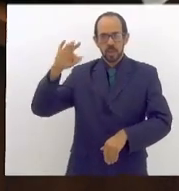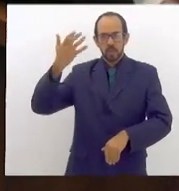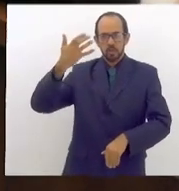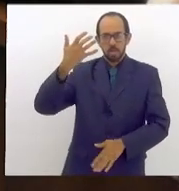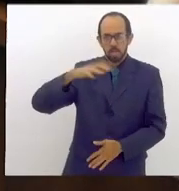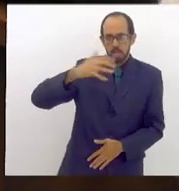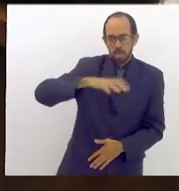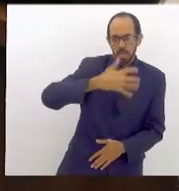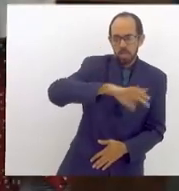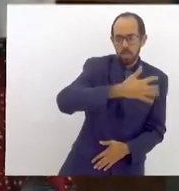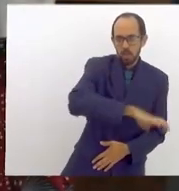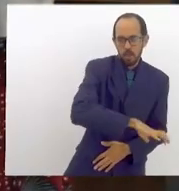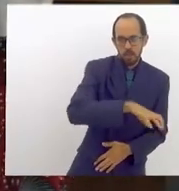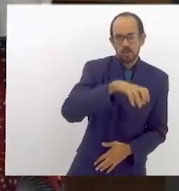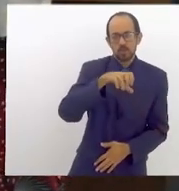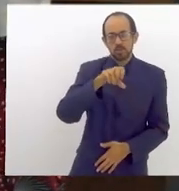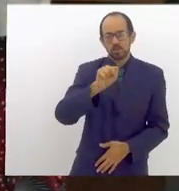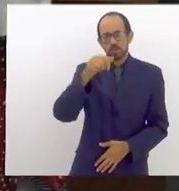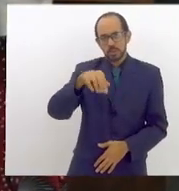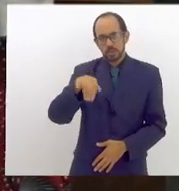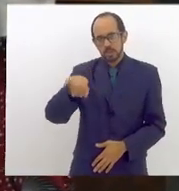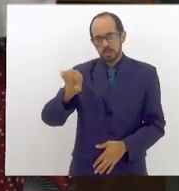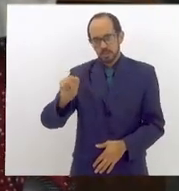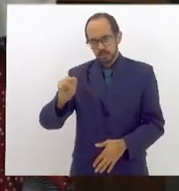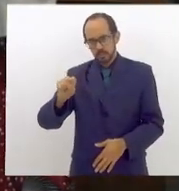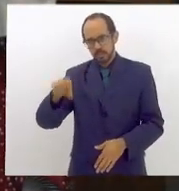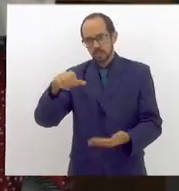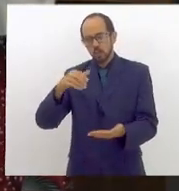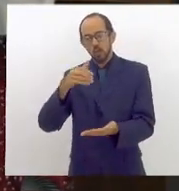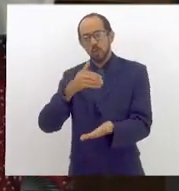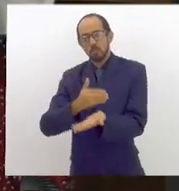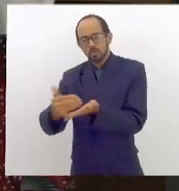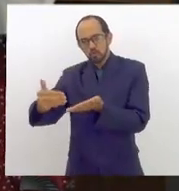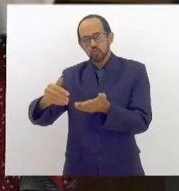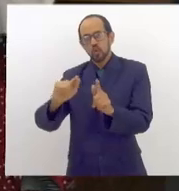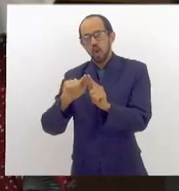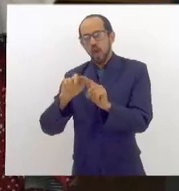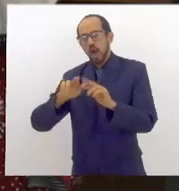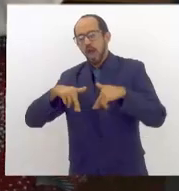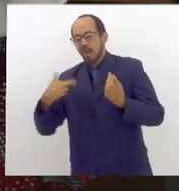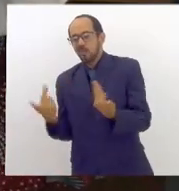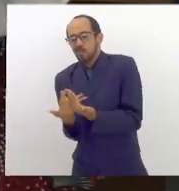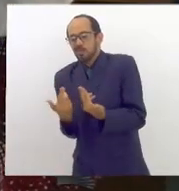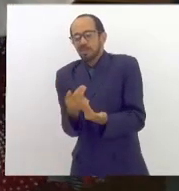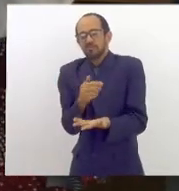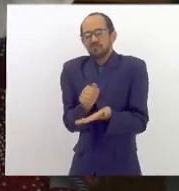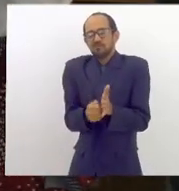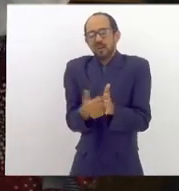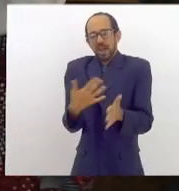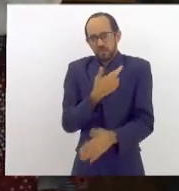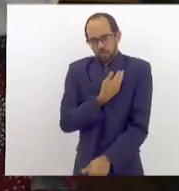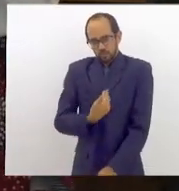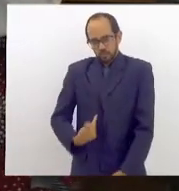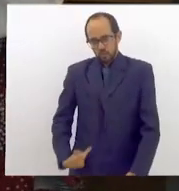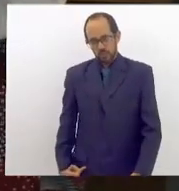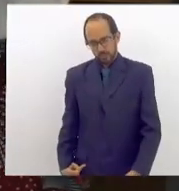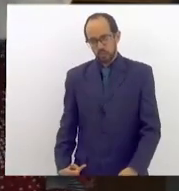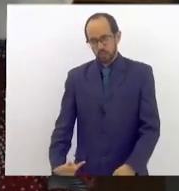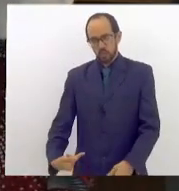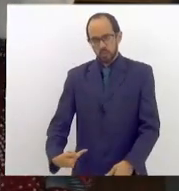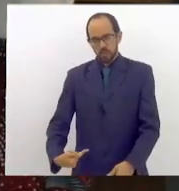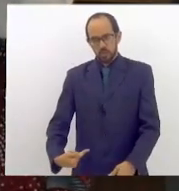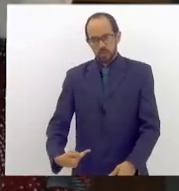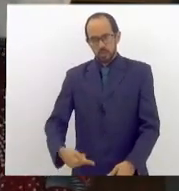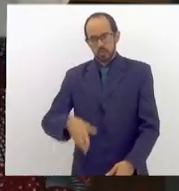circuito começou a juntar governadores de vários partidos e discutir vamos ver o que que a gente pode fazer né André acompanhou isso cerquis